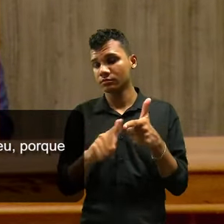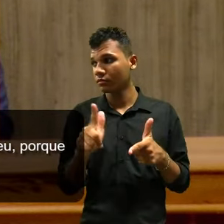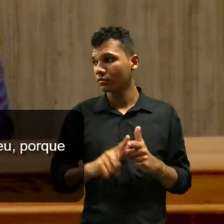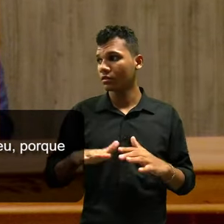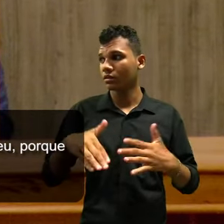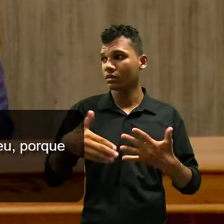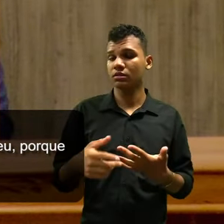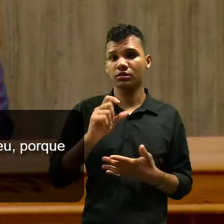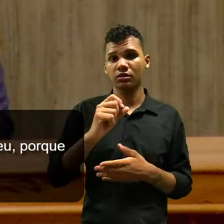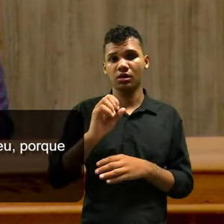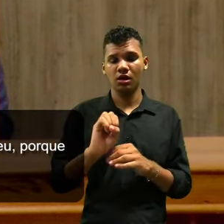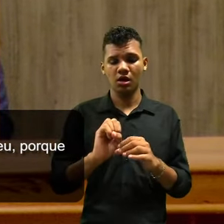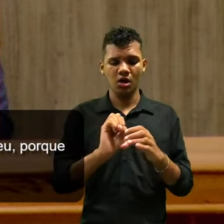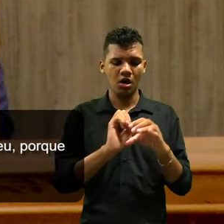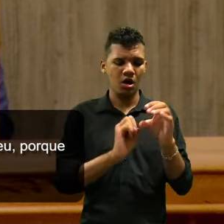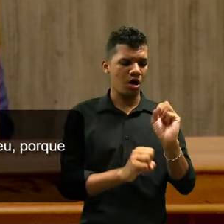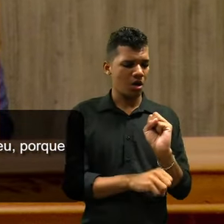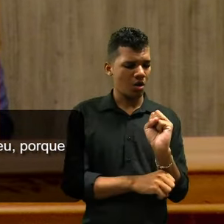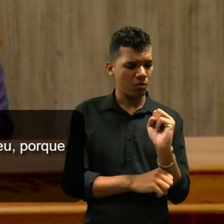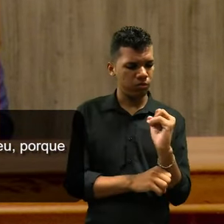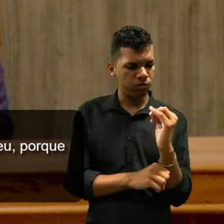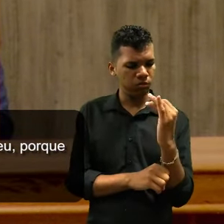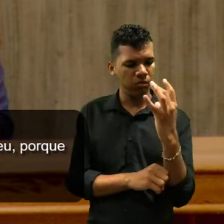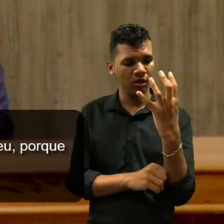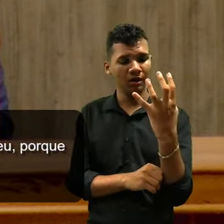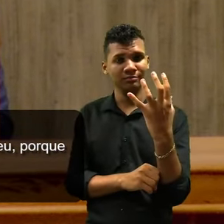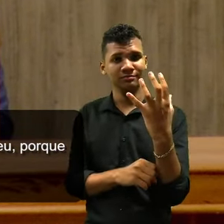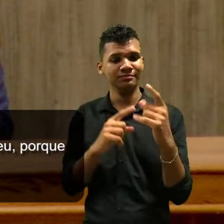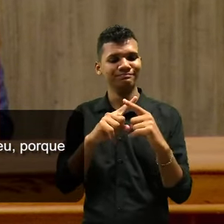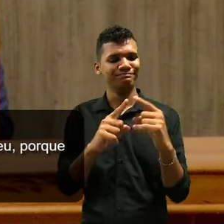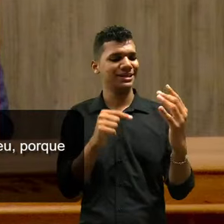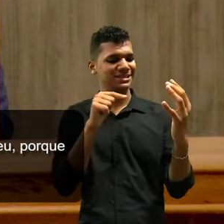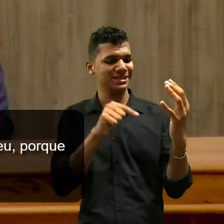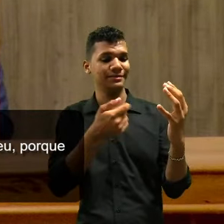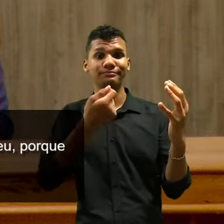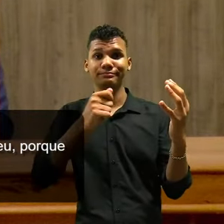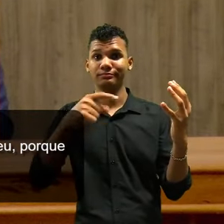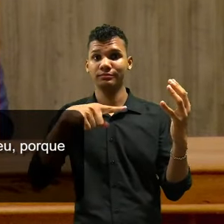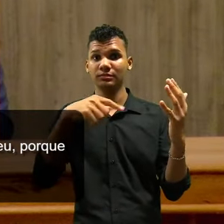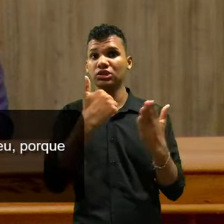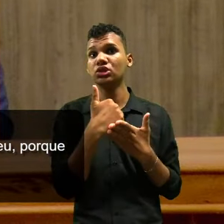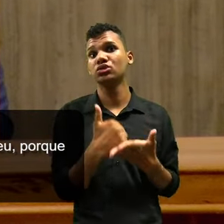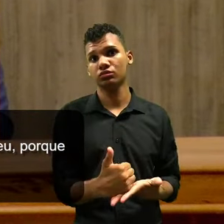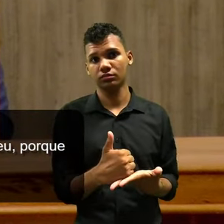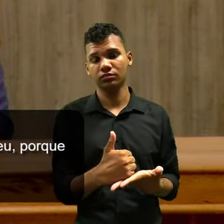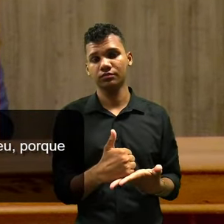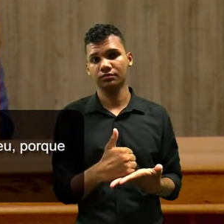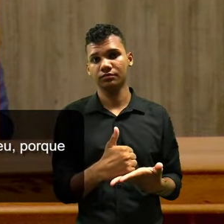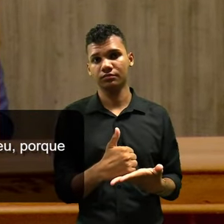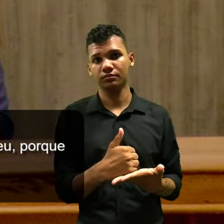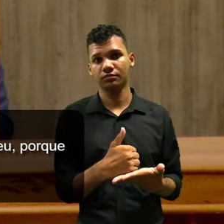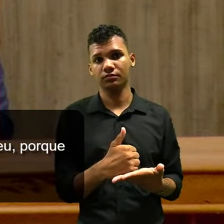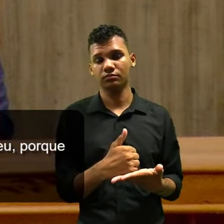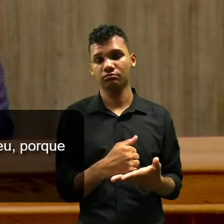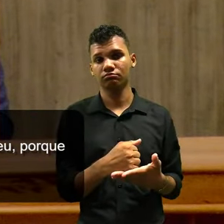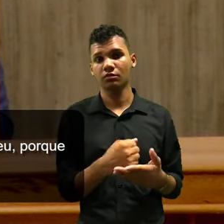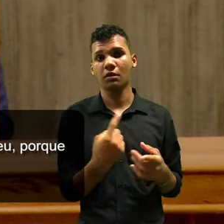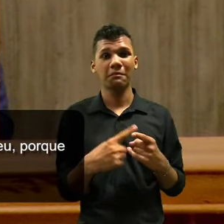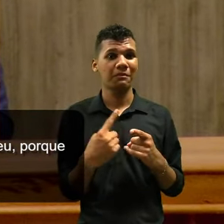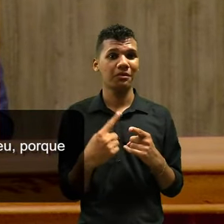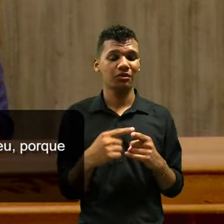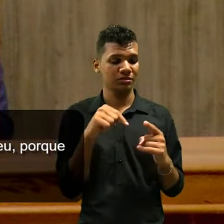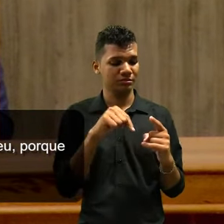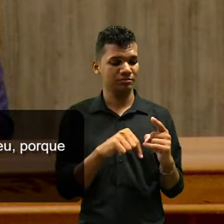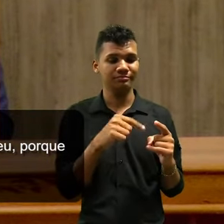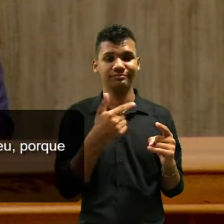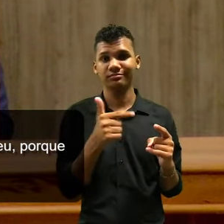planta ou essa semente que caiu ela vai precisar de ajuda porque ela não tem